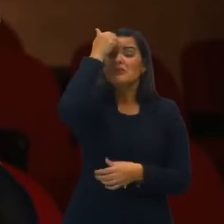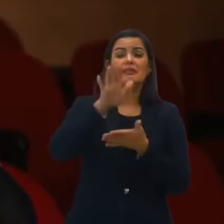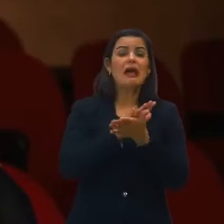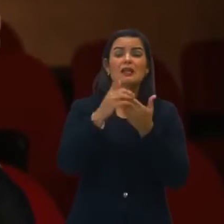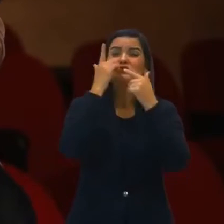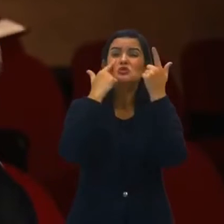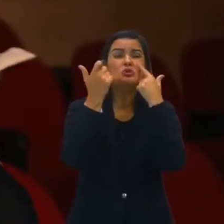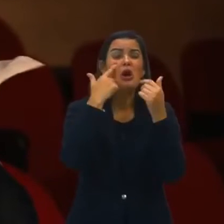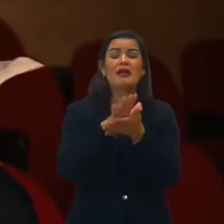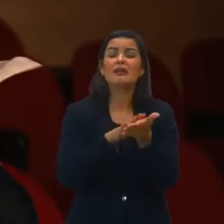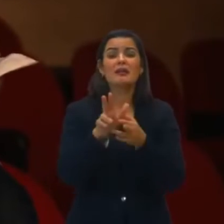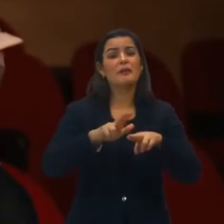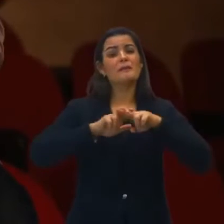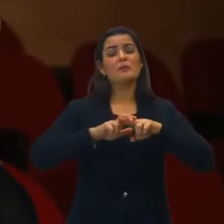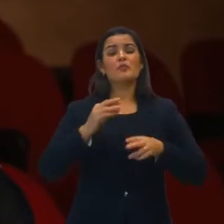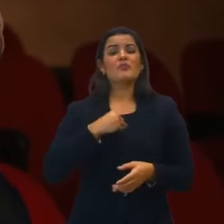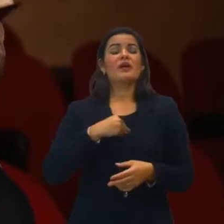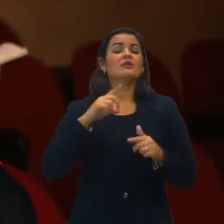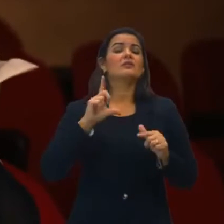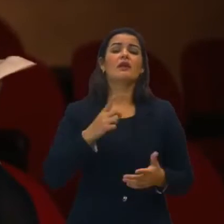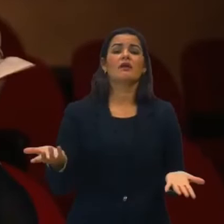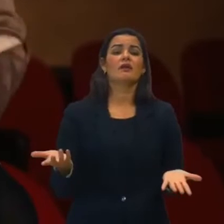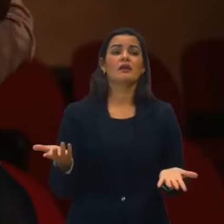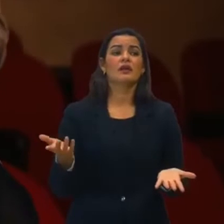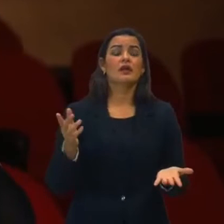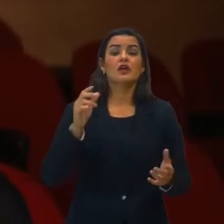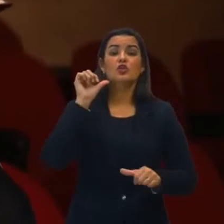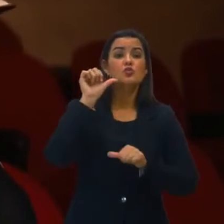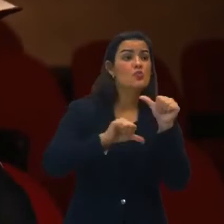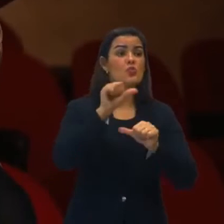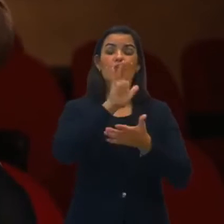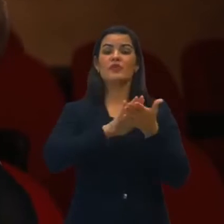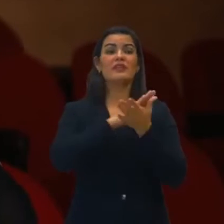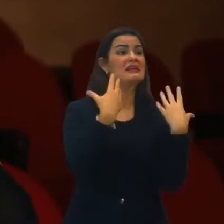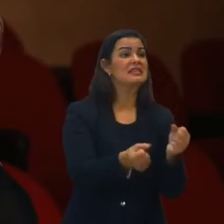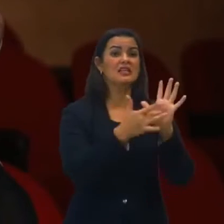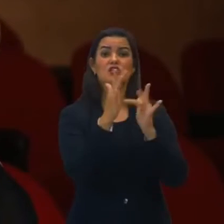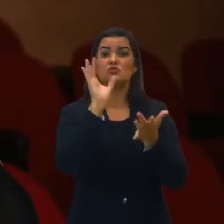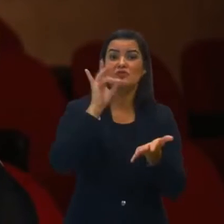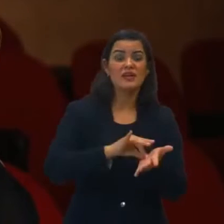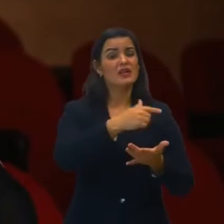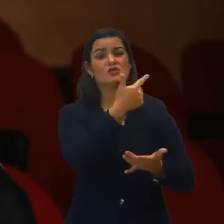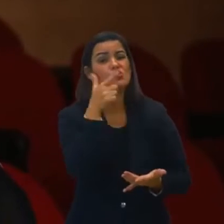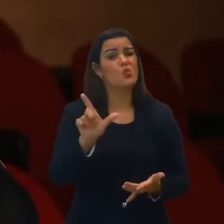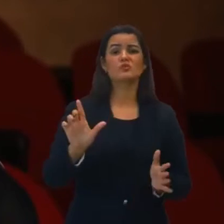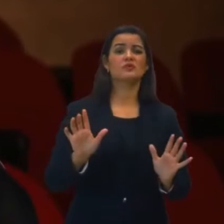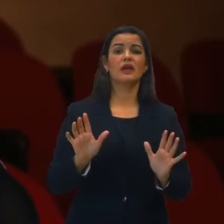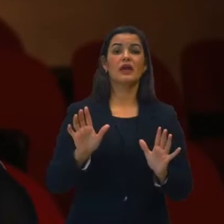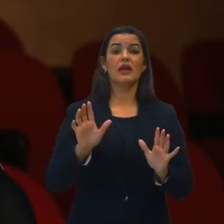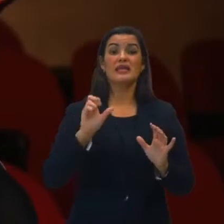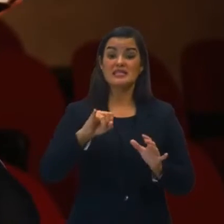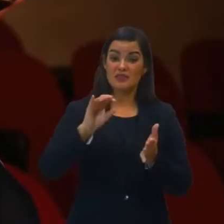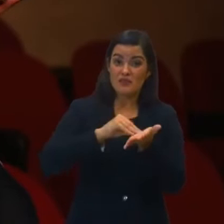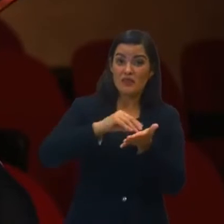Sem o poder do Espírito Santo, não haverá conversões genuínas. Sem o poder do Espírito Santo, a igreja não cairá de joelhos diante